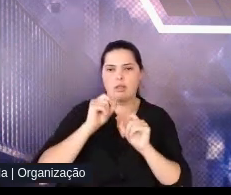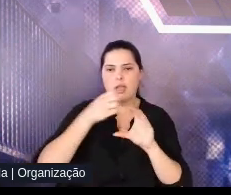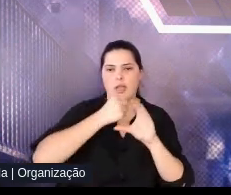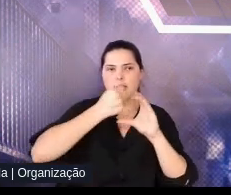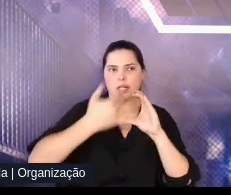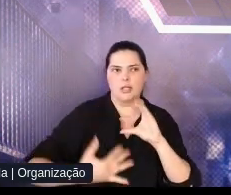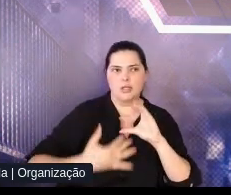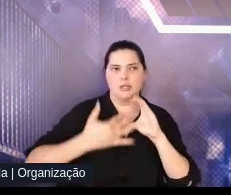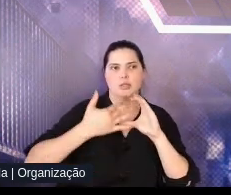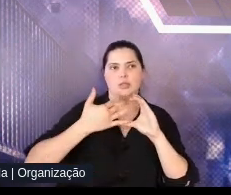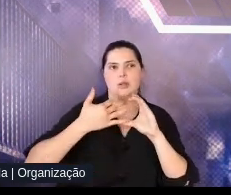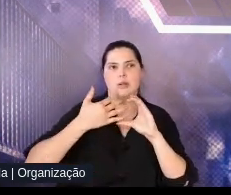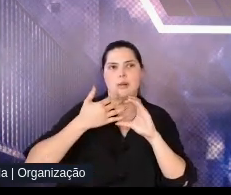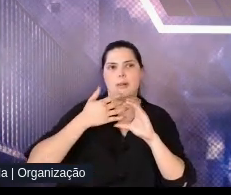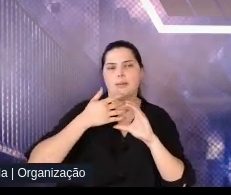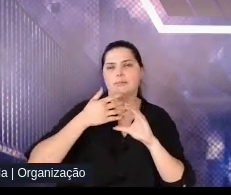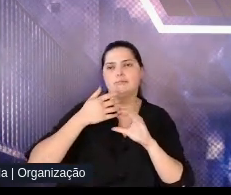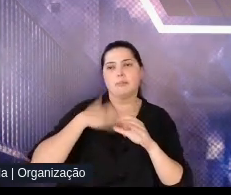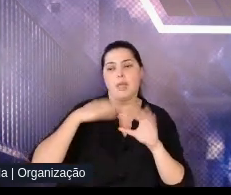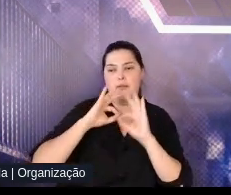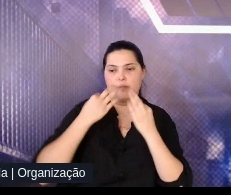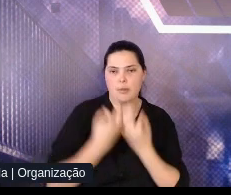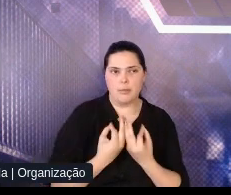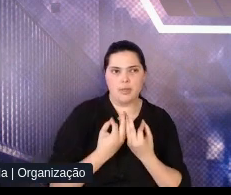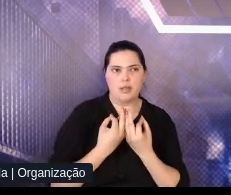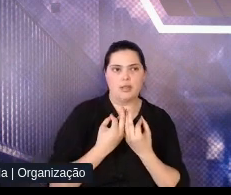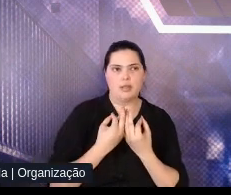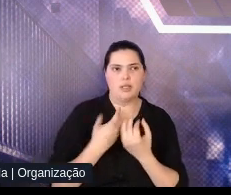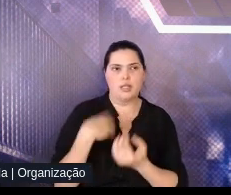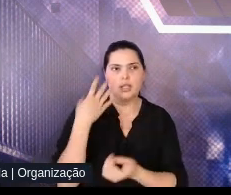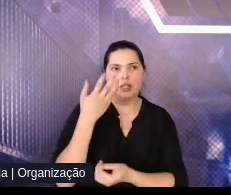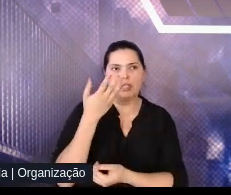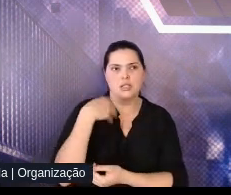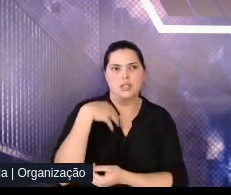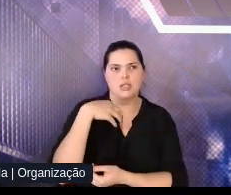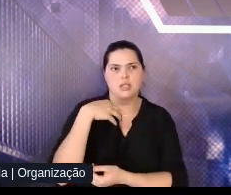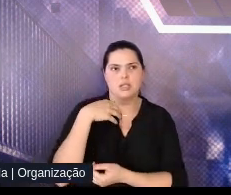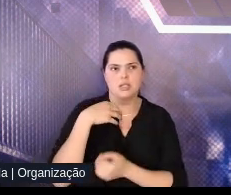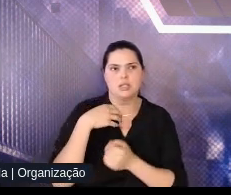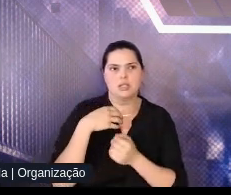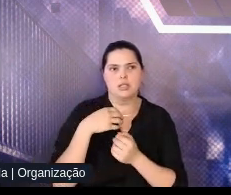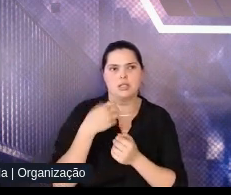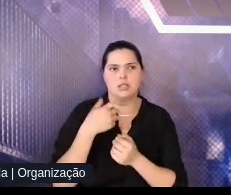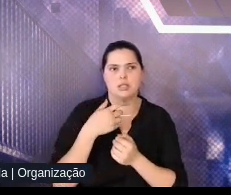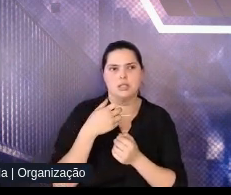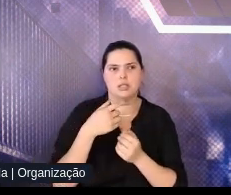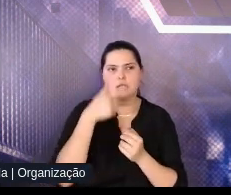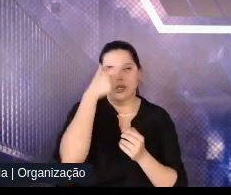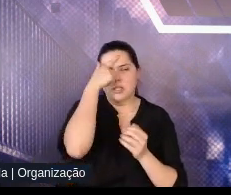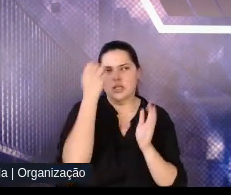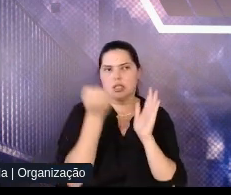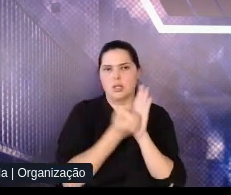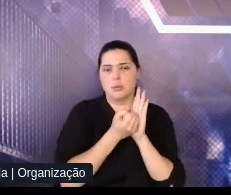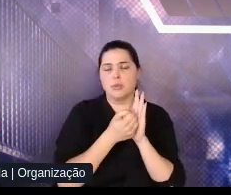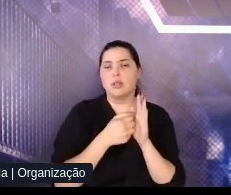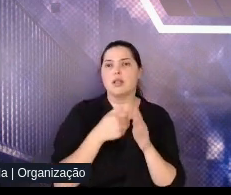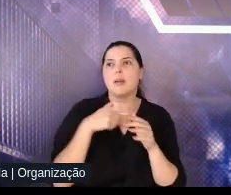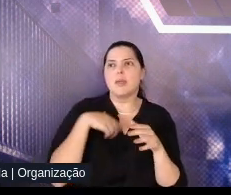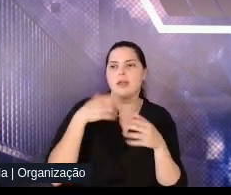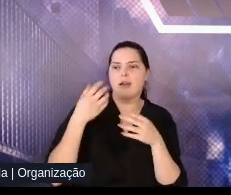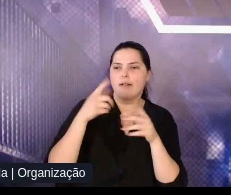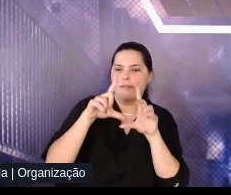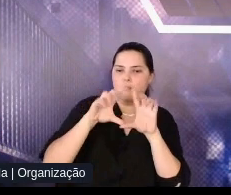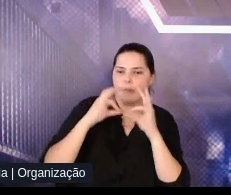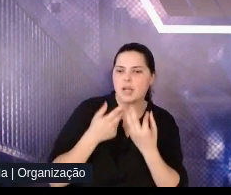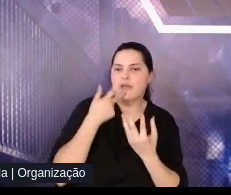Na minha família, eu era incentivada desde criança a ser enfermeira, a ser médica, a ser professora, a